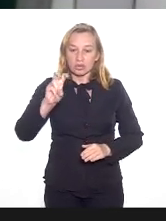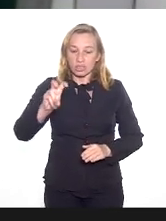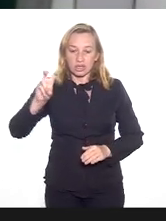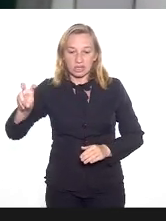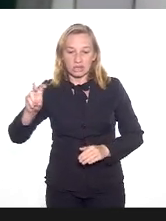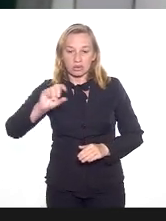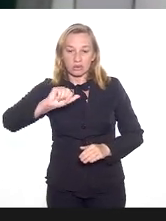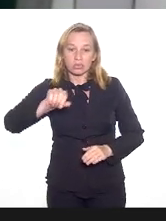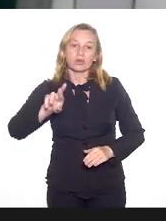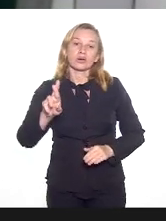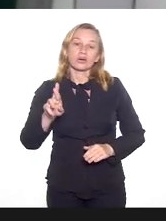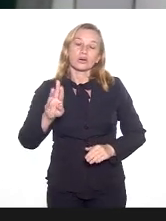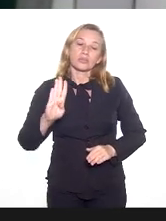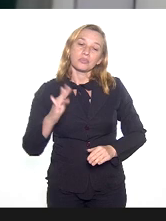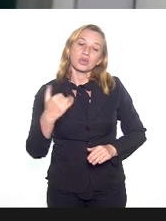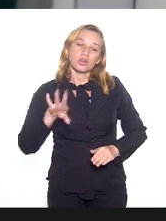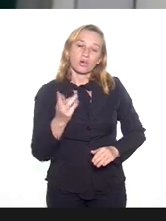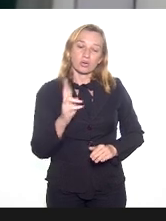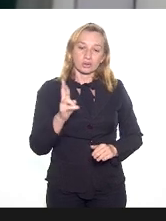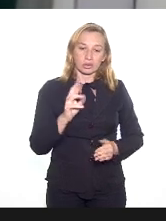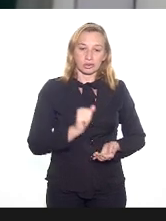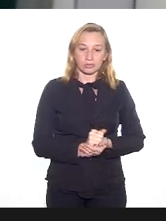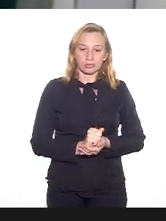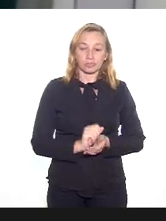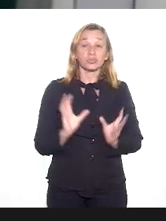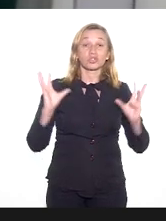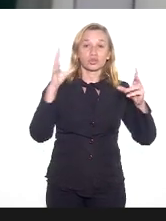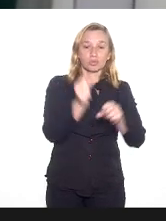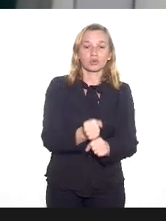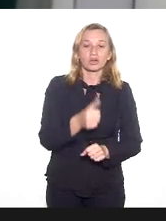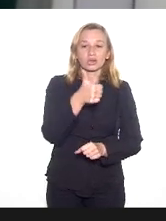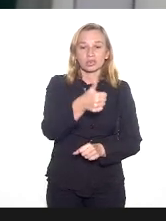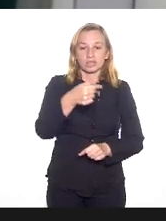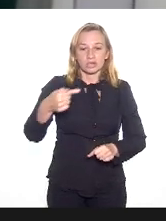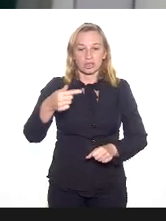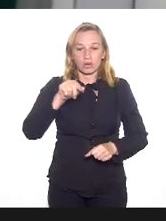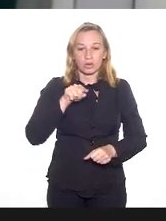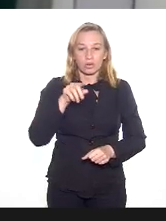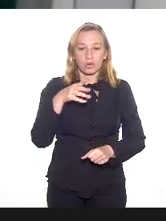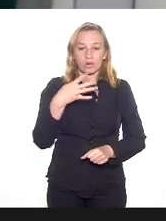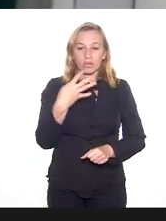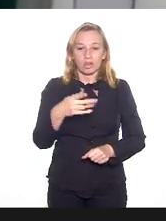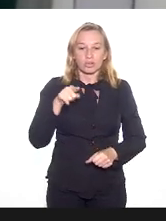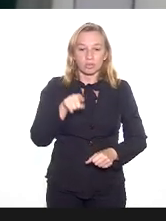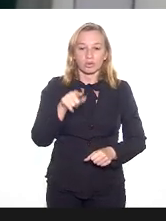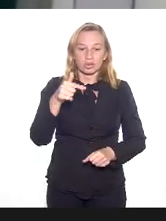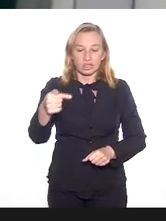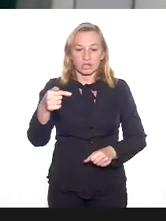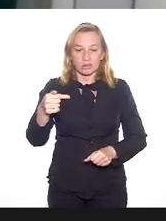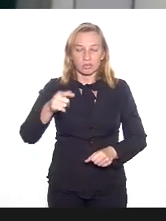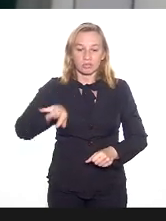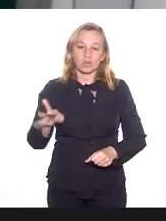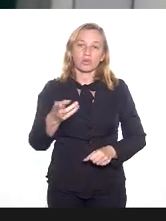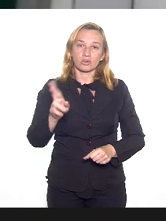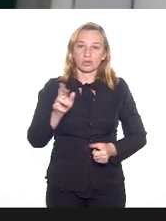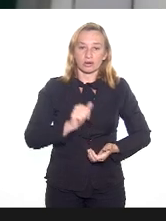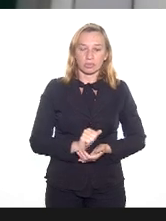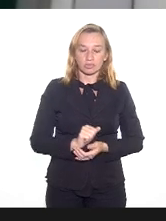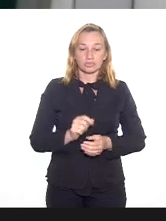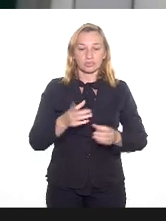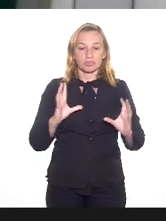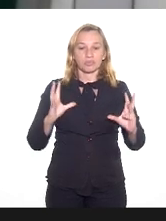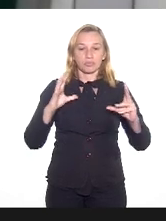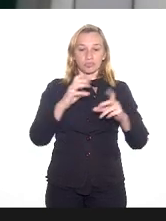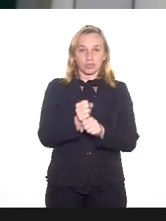o somatório disso é 17,4 bilhões de reais. Então, se a gente somar o prejuízo das operações